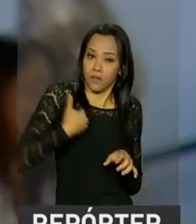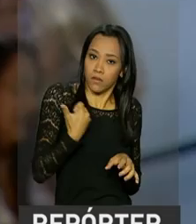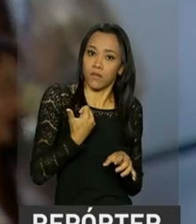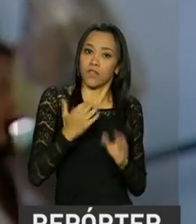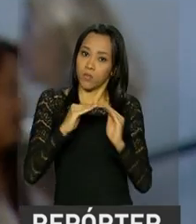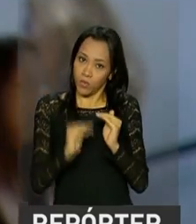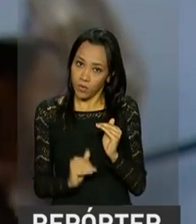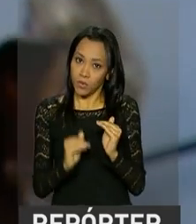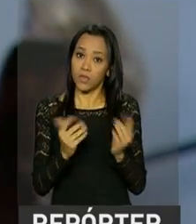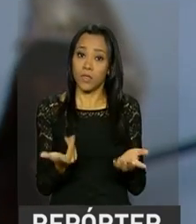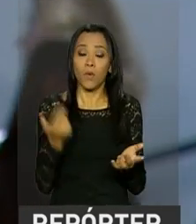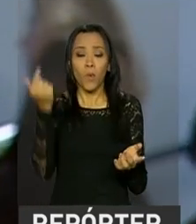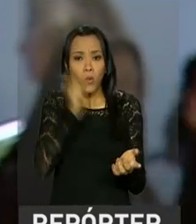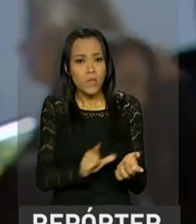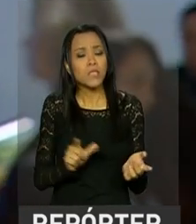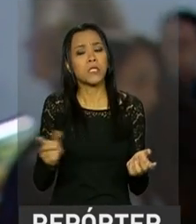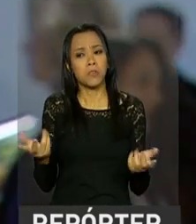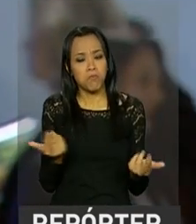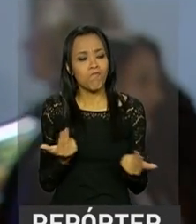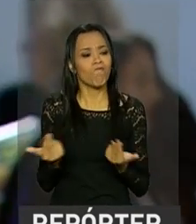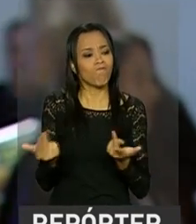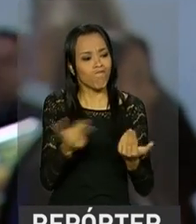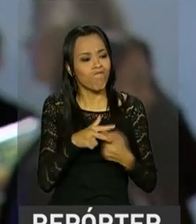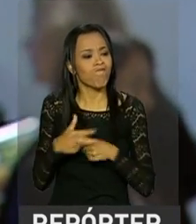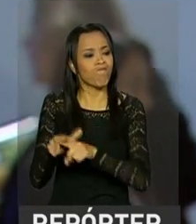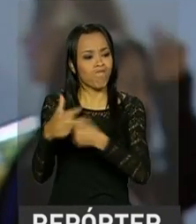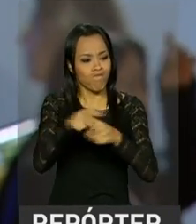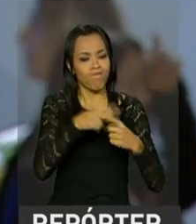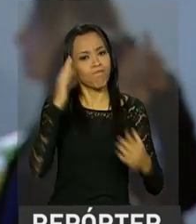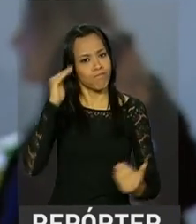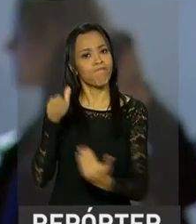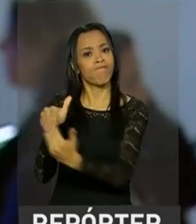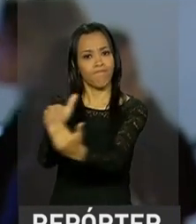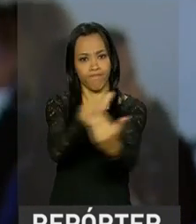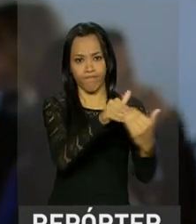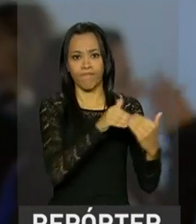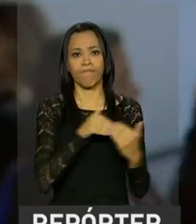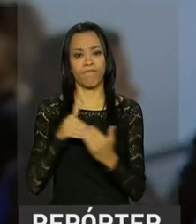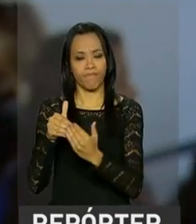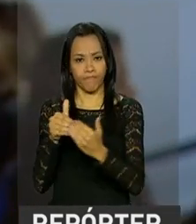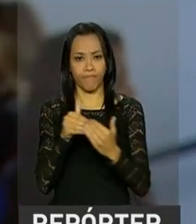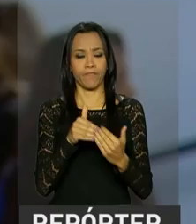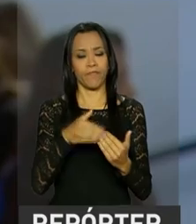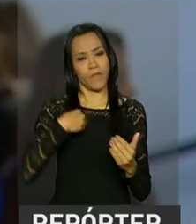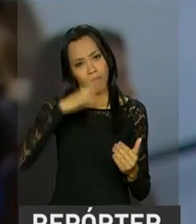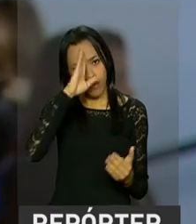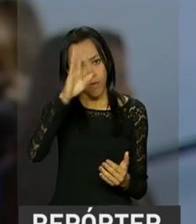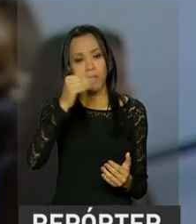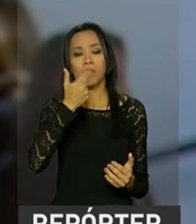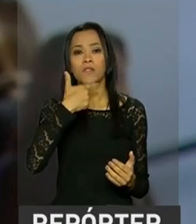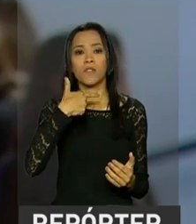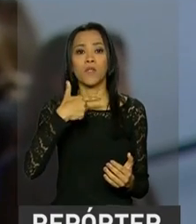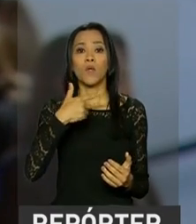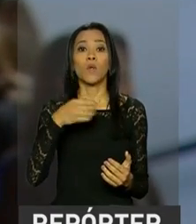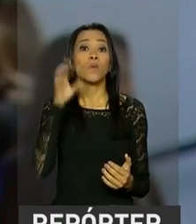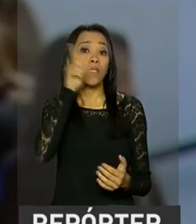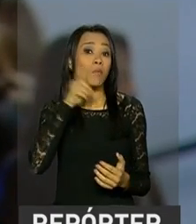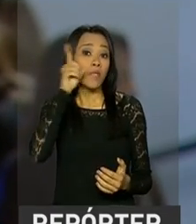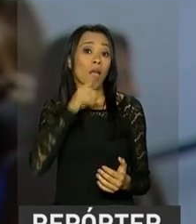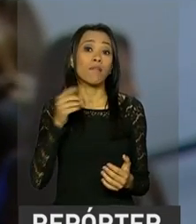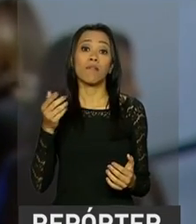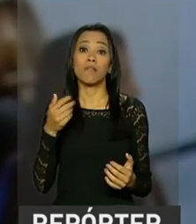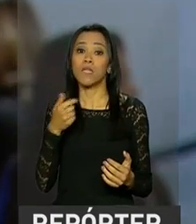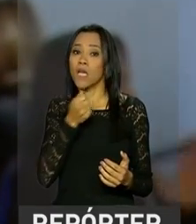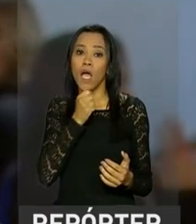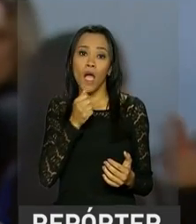certamente conseguiram gerar um consenso, principalmente nos deputados que não estão